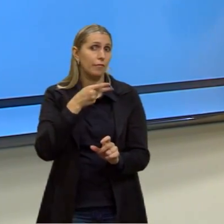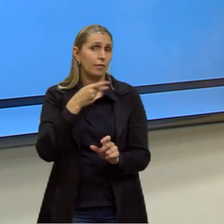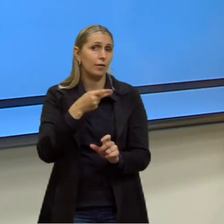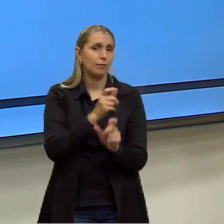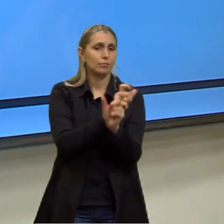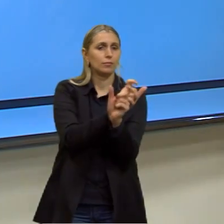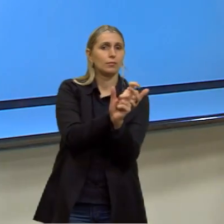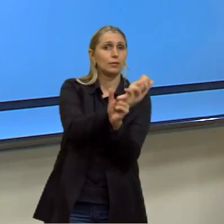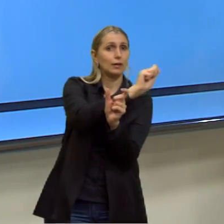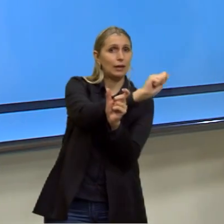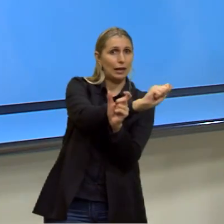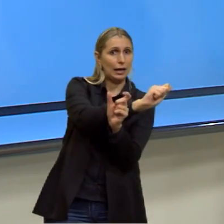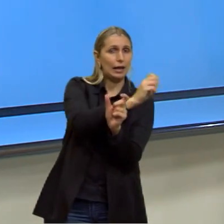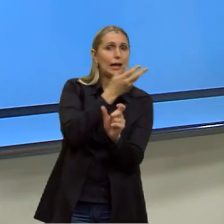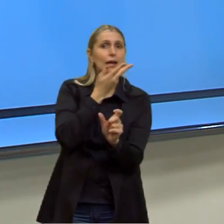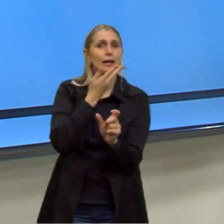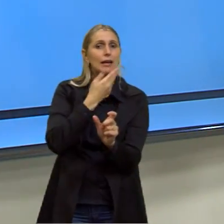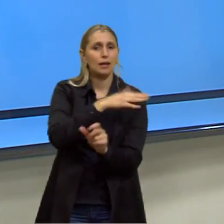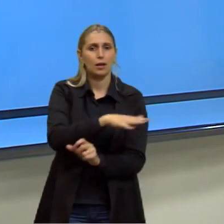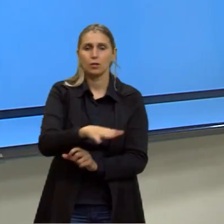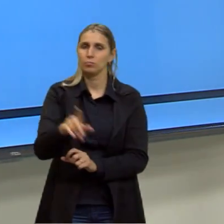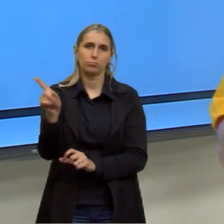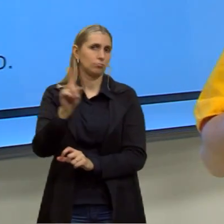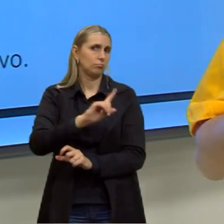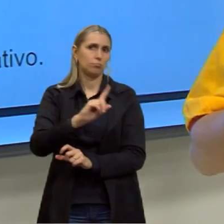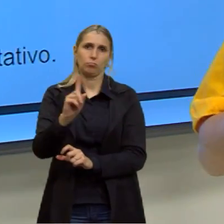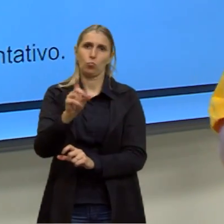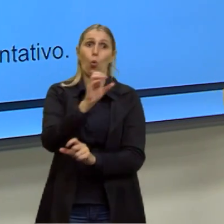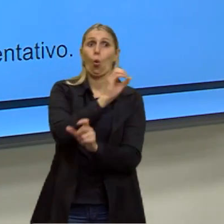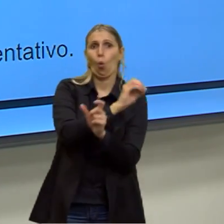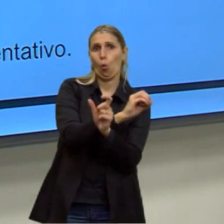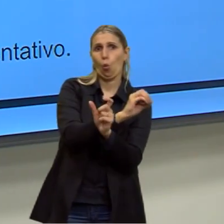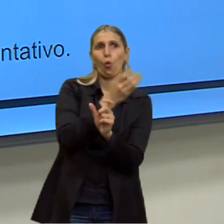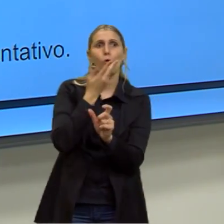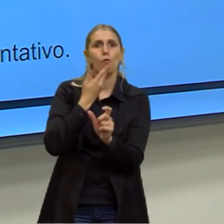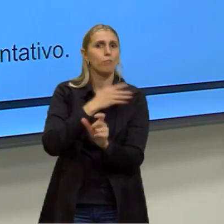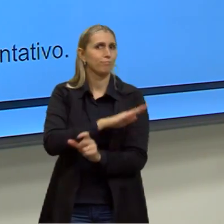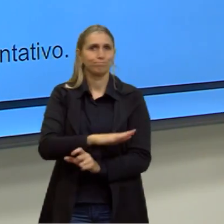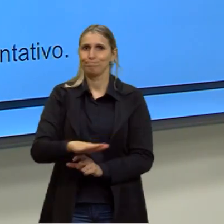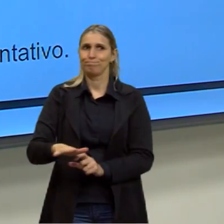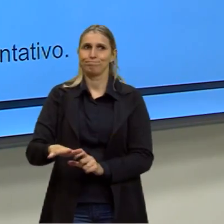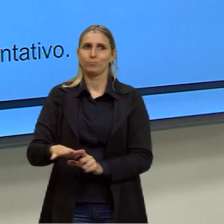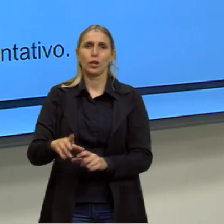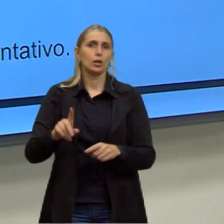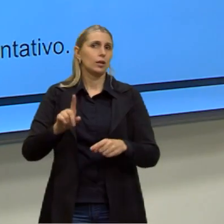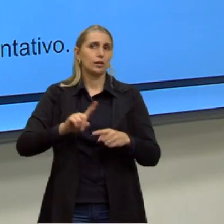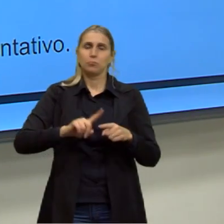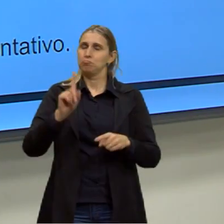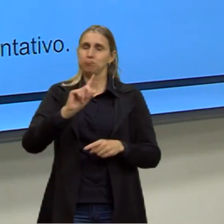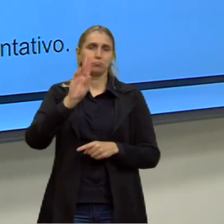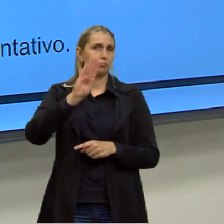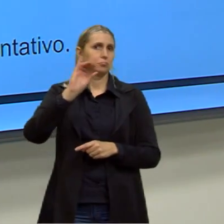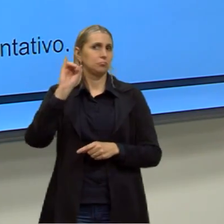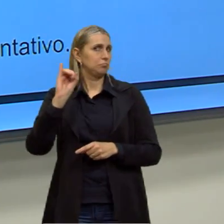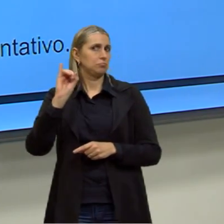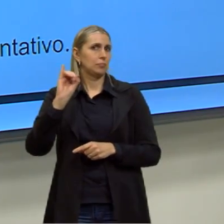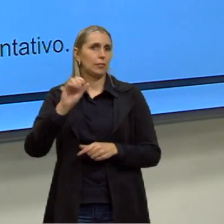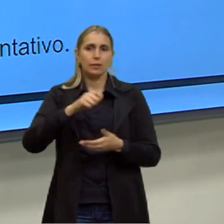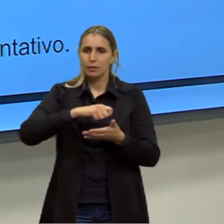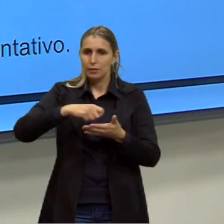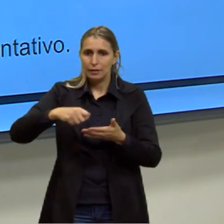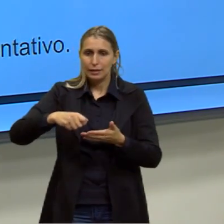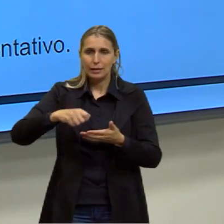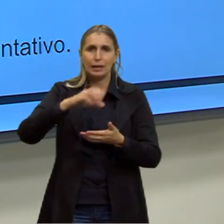a criança nunca o criança e ela não é biforme porque ela sempre vai ser escrita